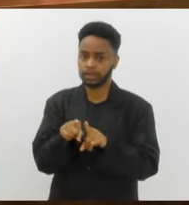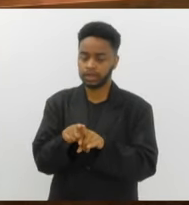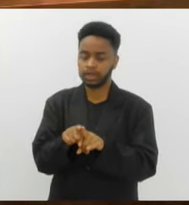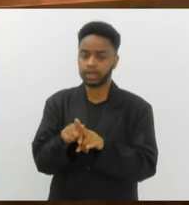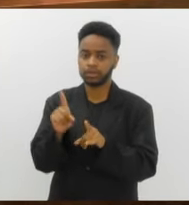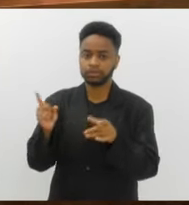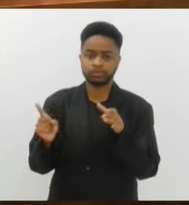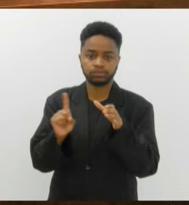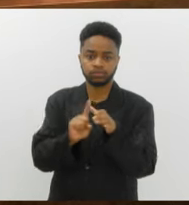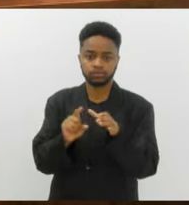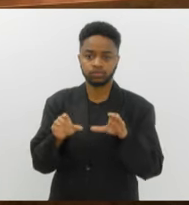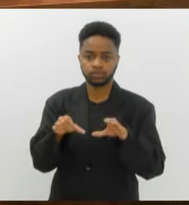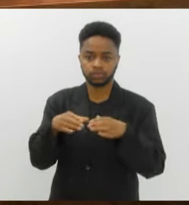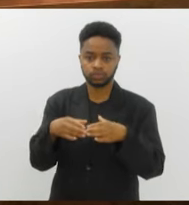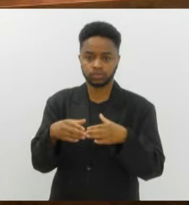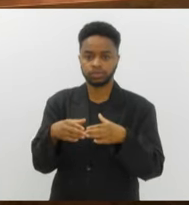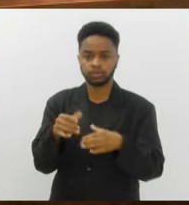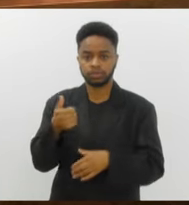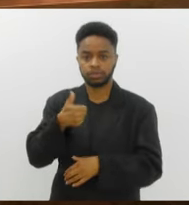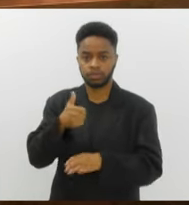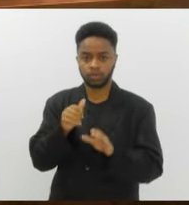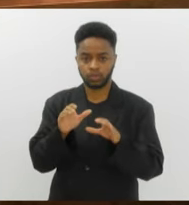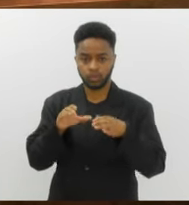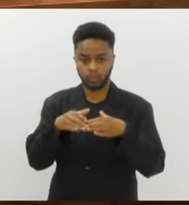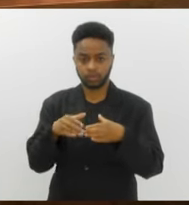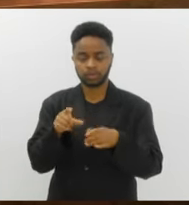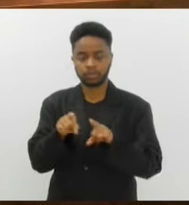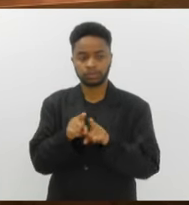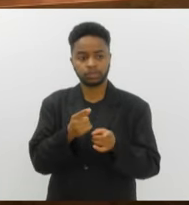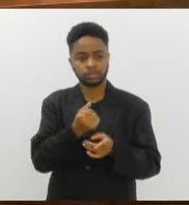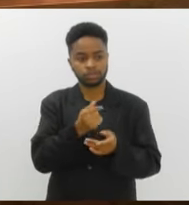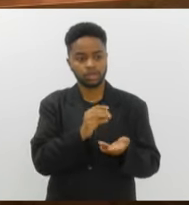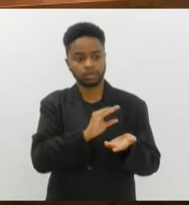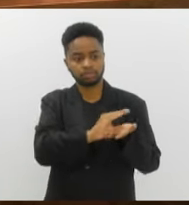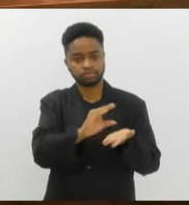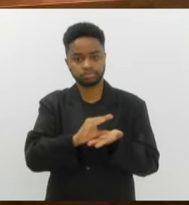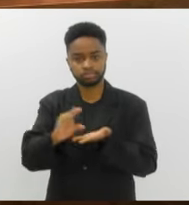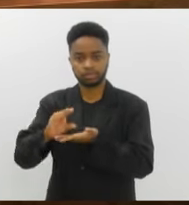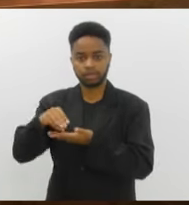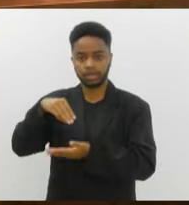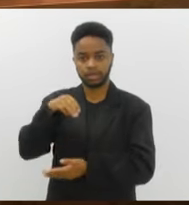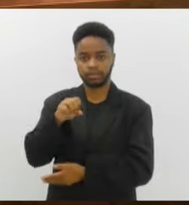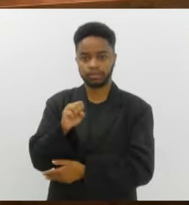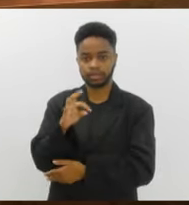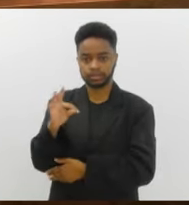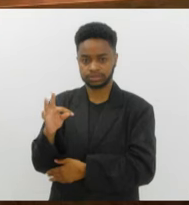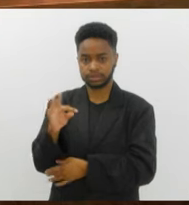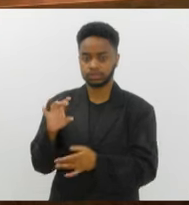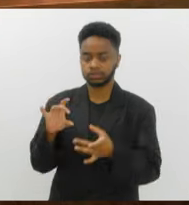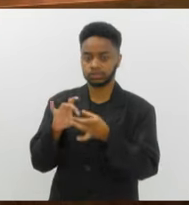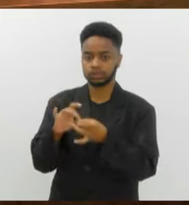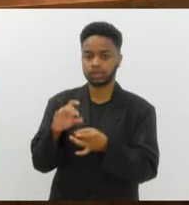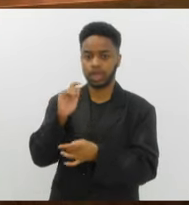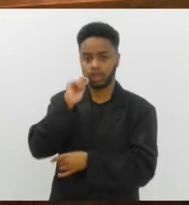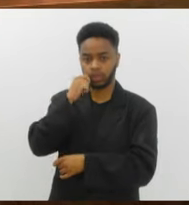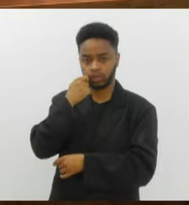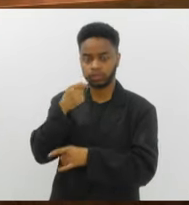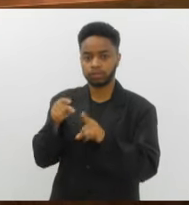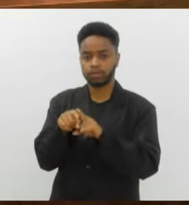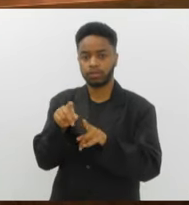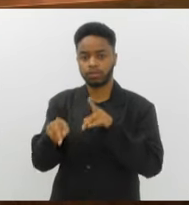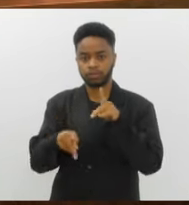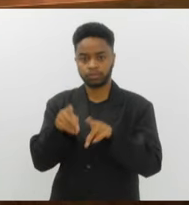seu primeiro time, do seu primeiro escalão, botando um dinheirinho na conta do MST, financiado por Eduardo Paes, e que a população